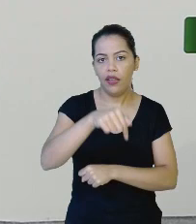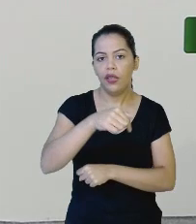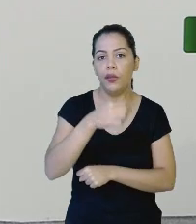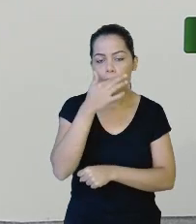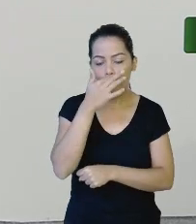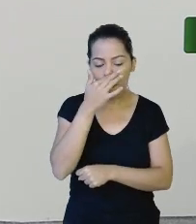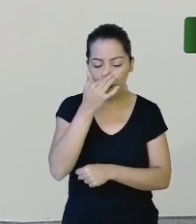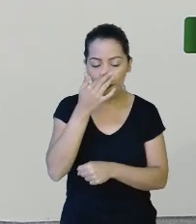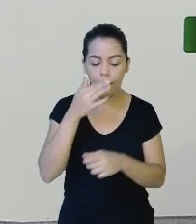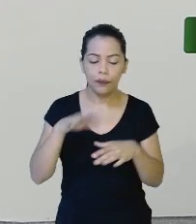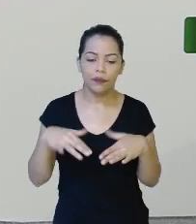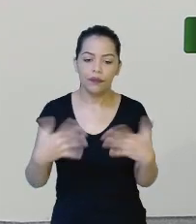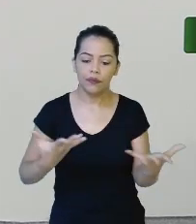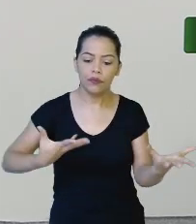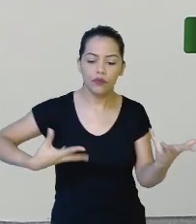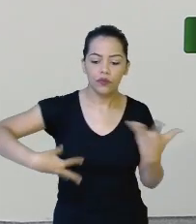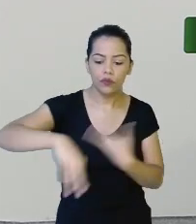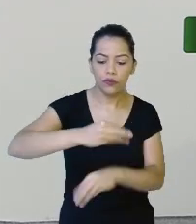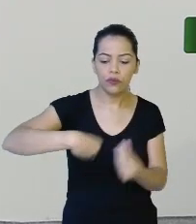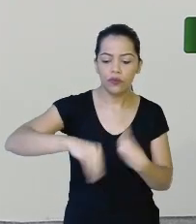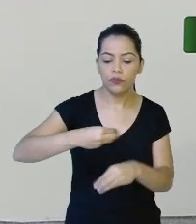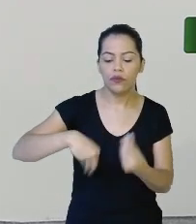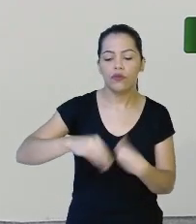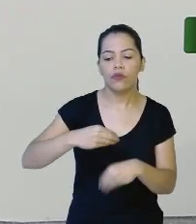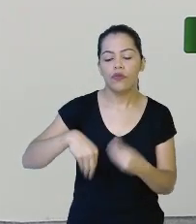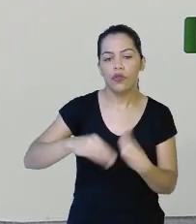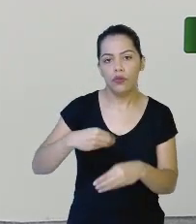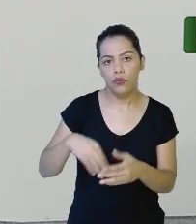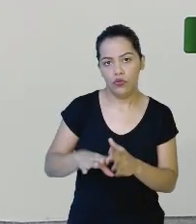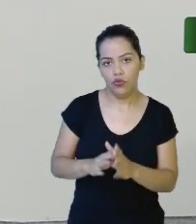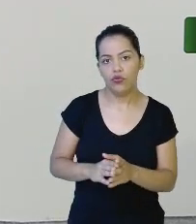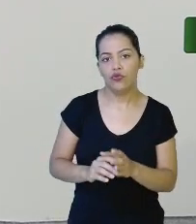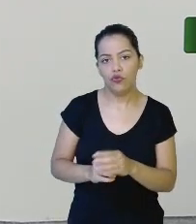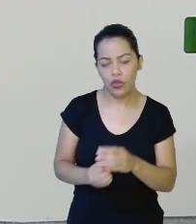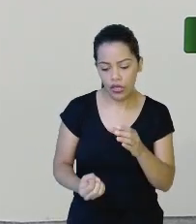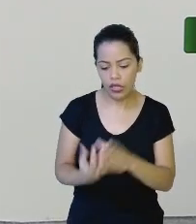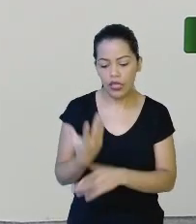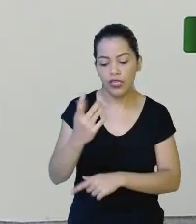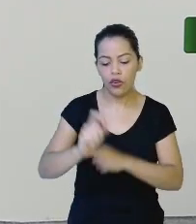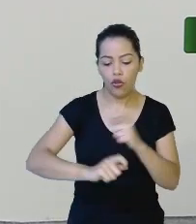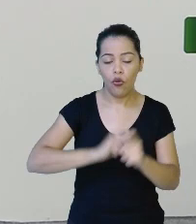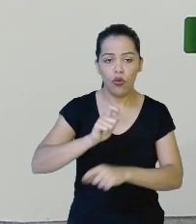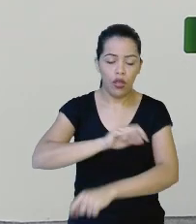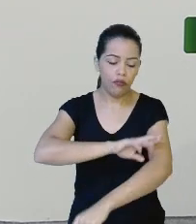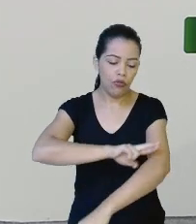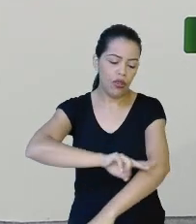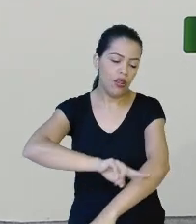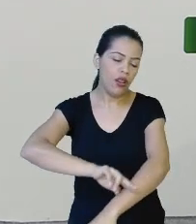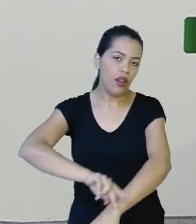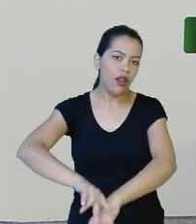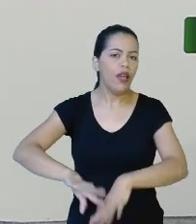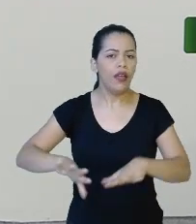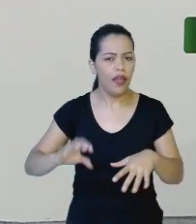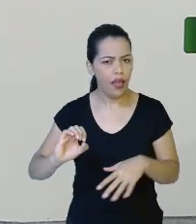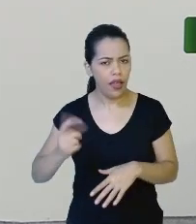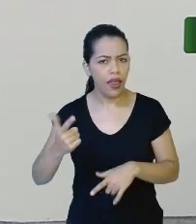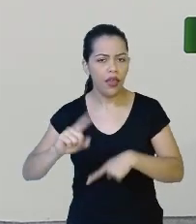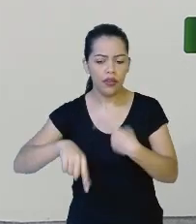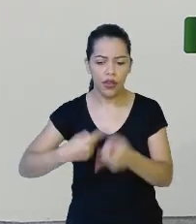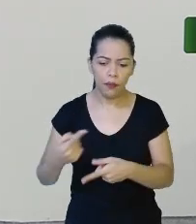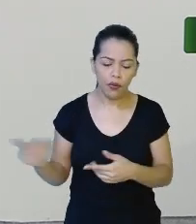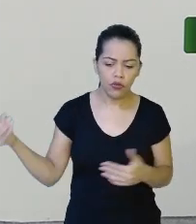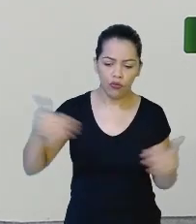aí, esta mistura foi a mistura originária que deu essa miscigenação. Claro que depois vieram outros povos em